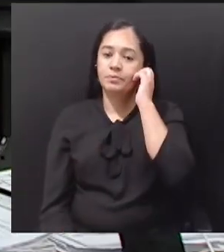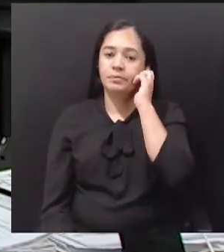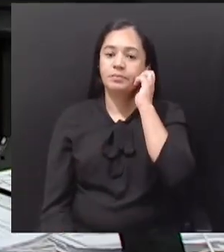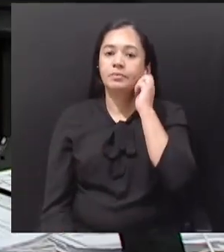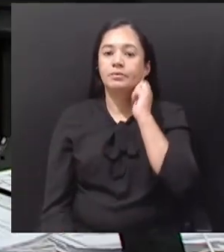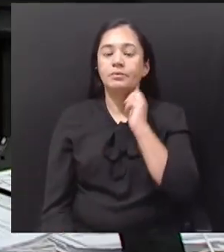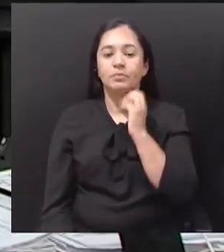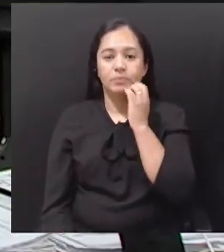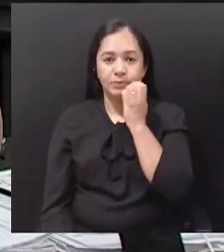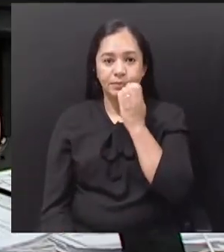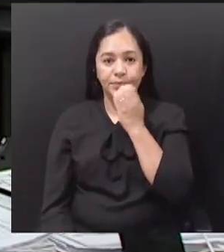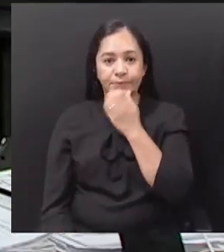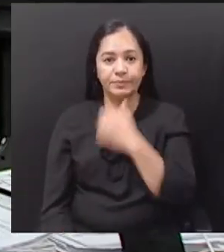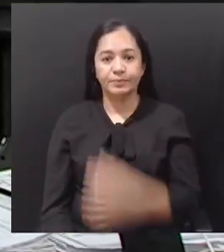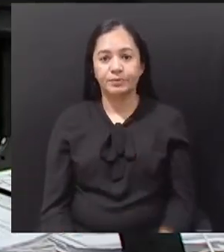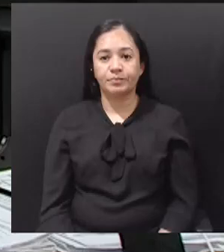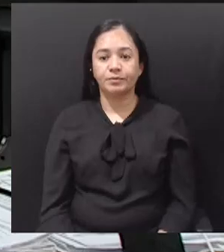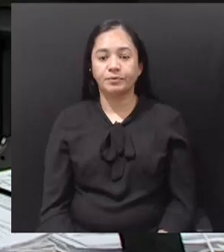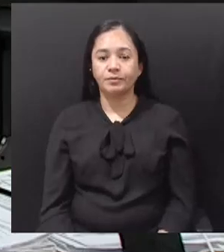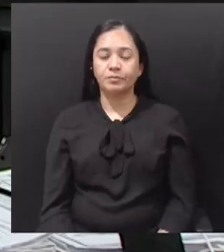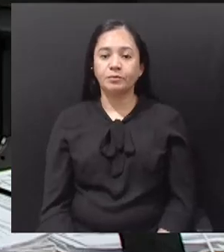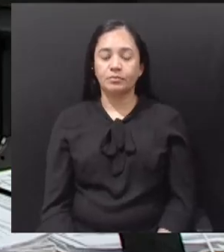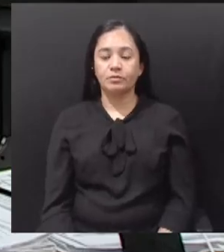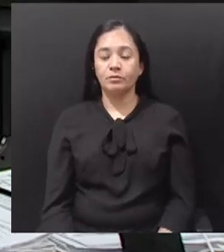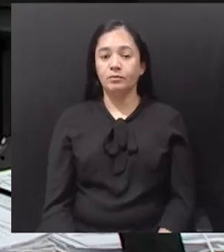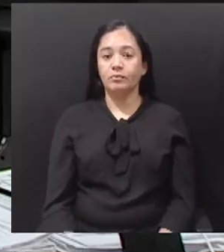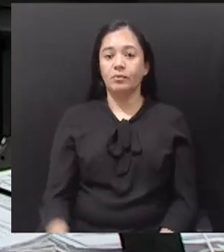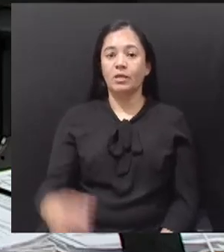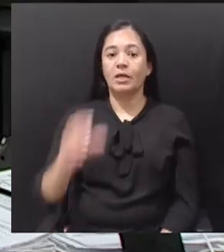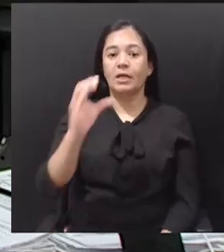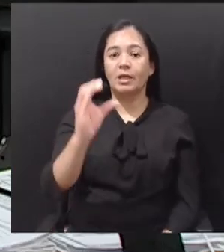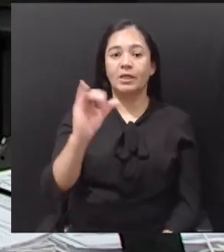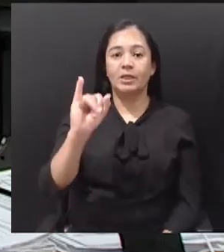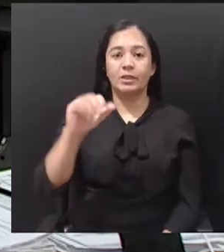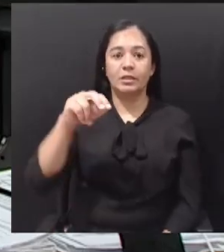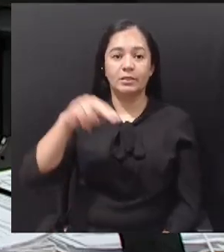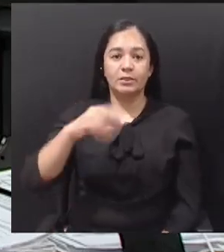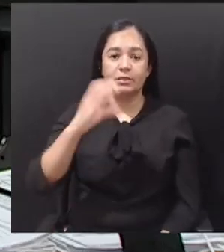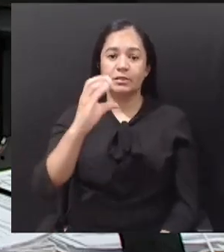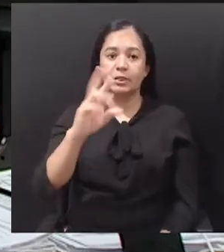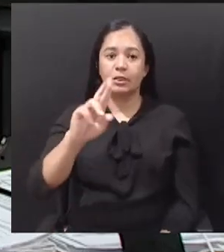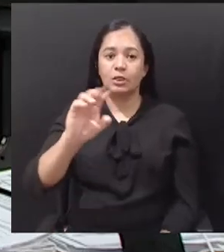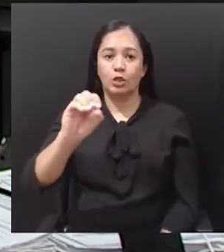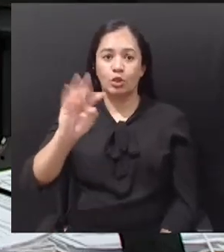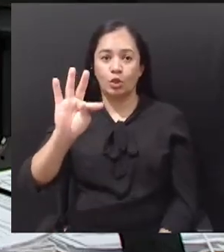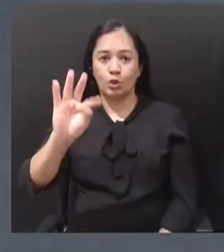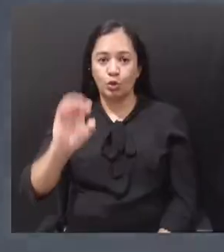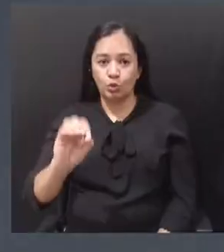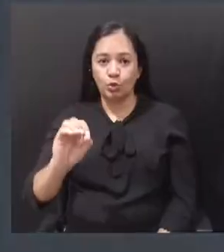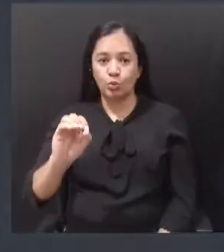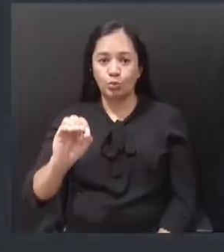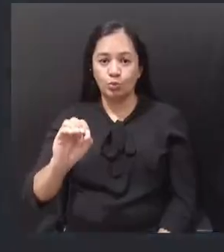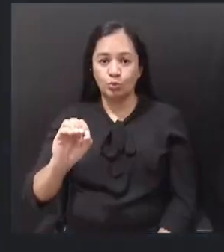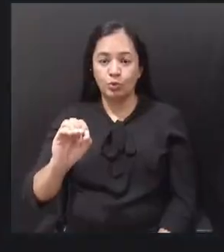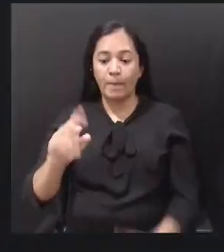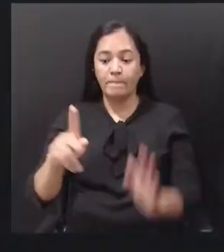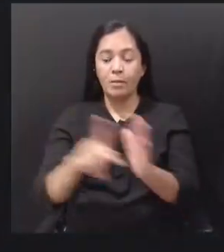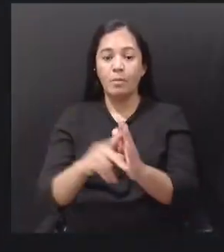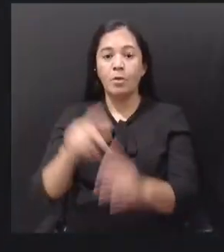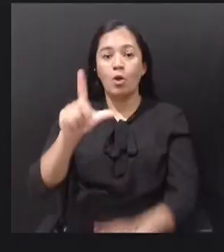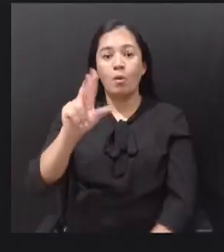Agora, a luz síncrotron, a gente dá esse nome de síncrotron para a luz quando ela